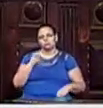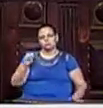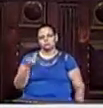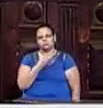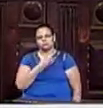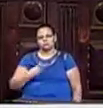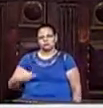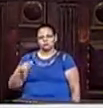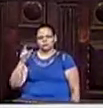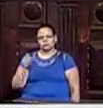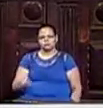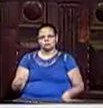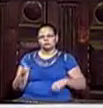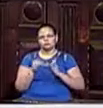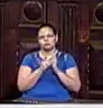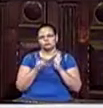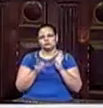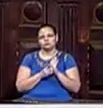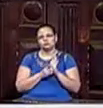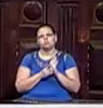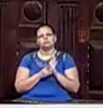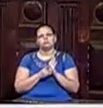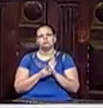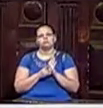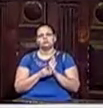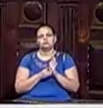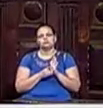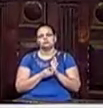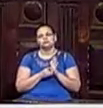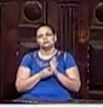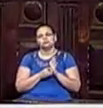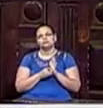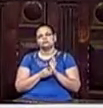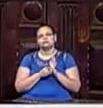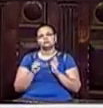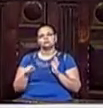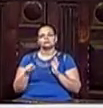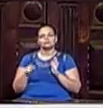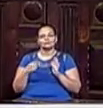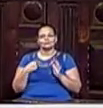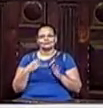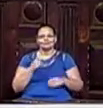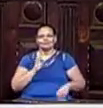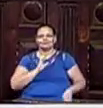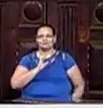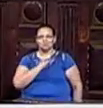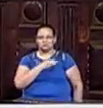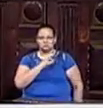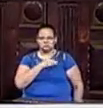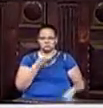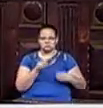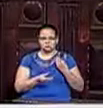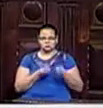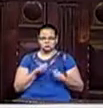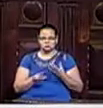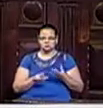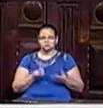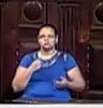não digo de boa intenção, dá incentivo fiscal para alguns